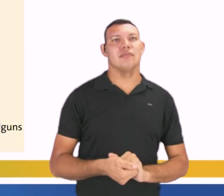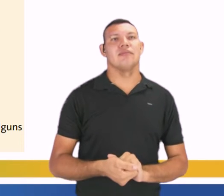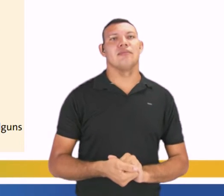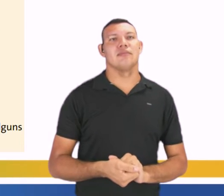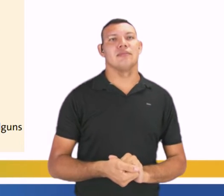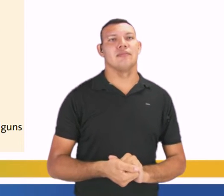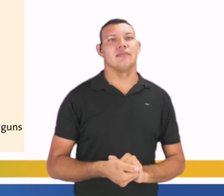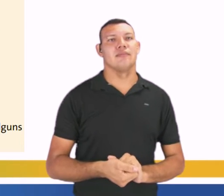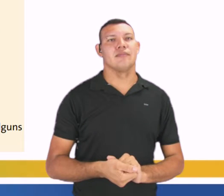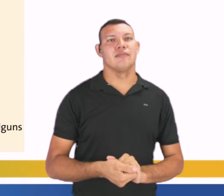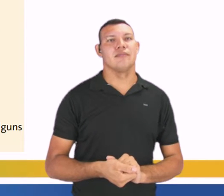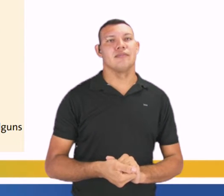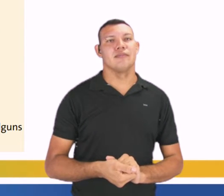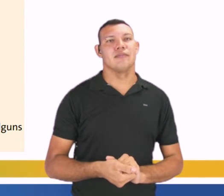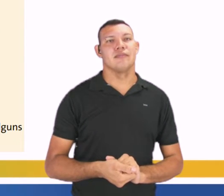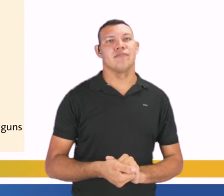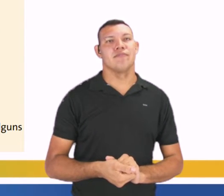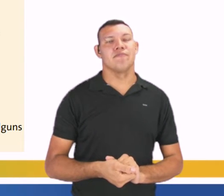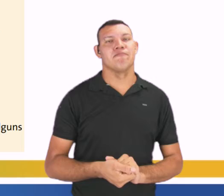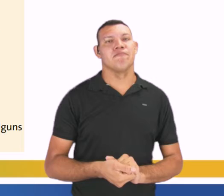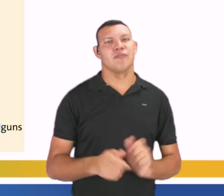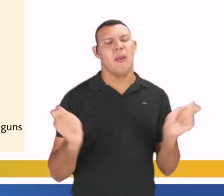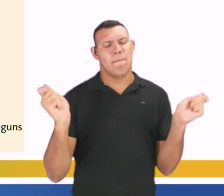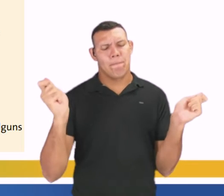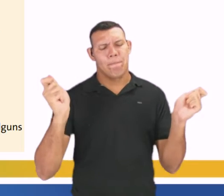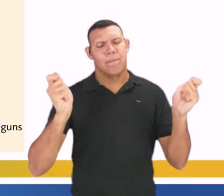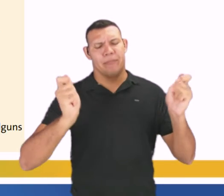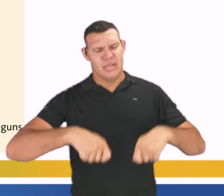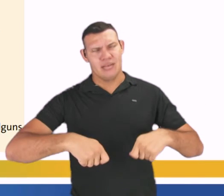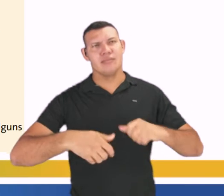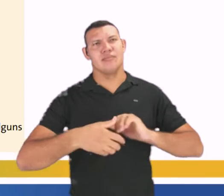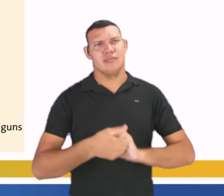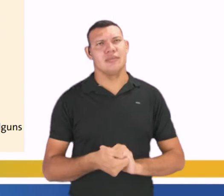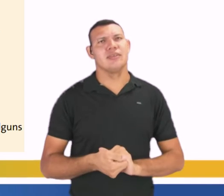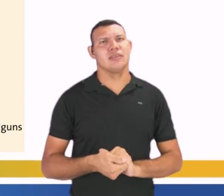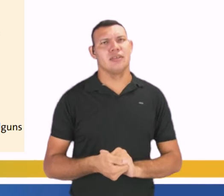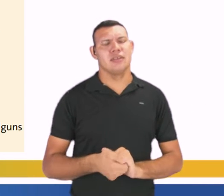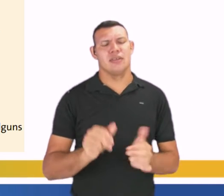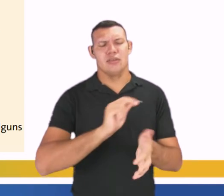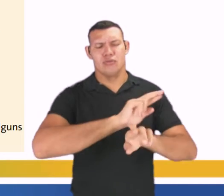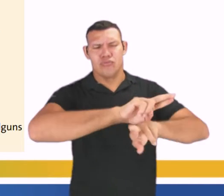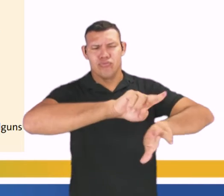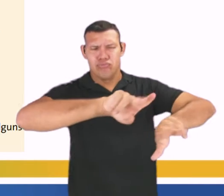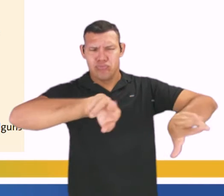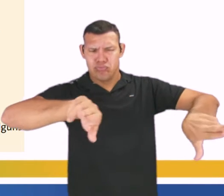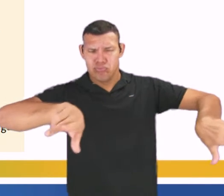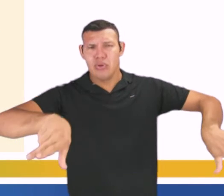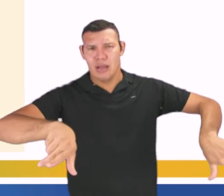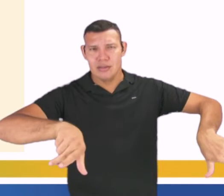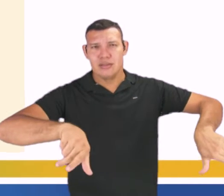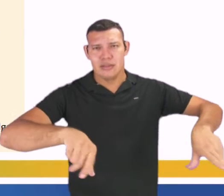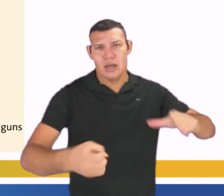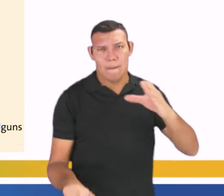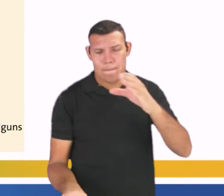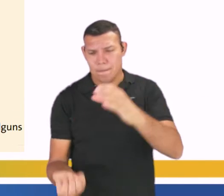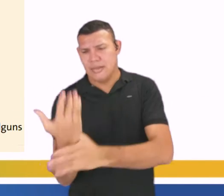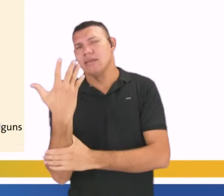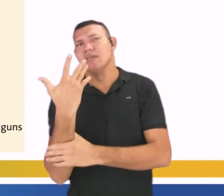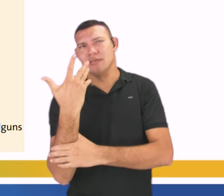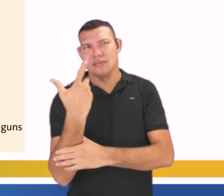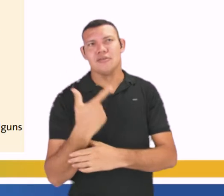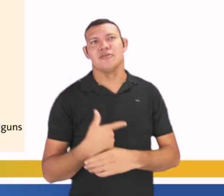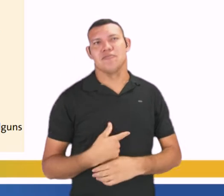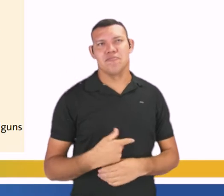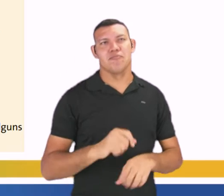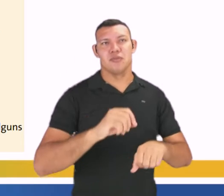essa capacidade de destilação, né, que ele tem muitos compostos, que é considerado também